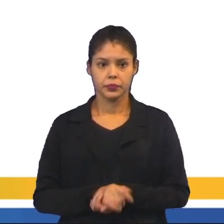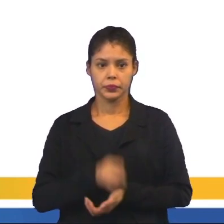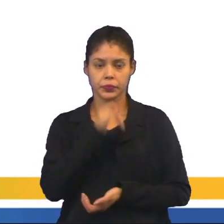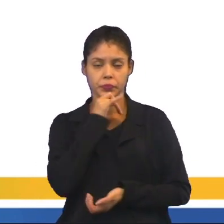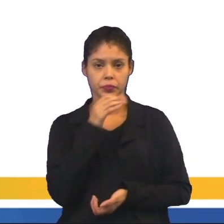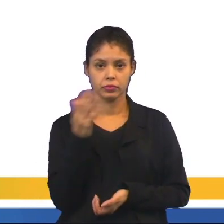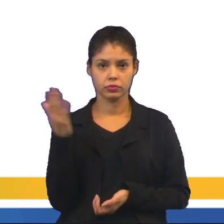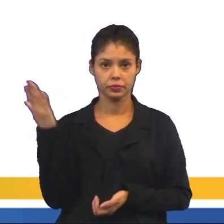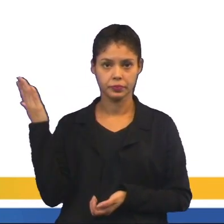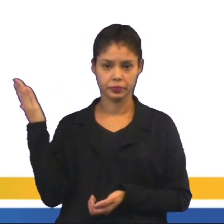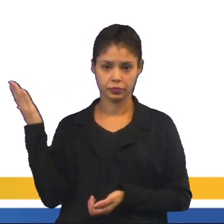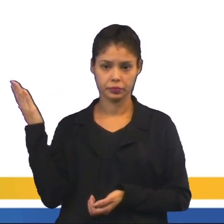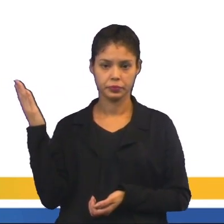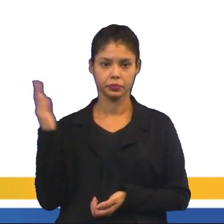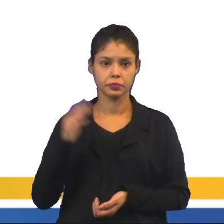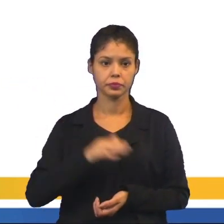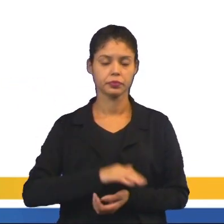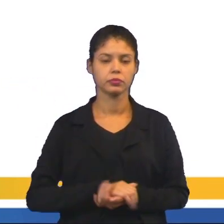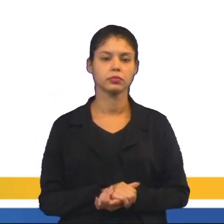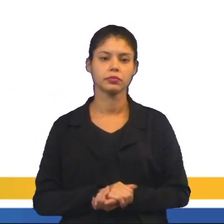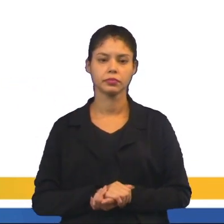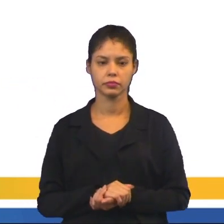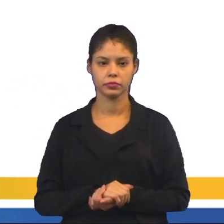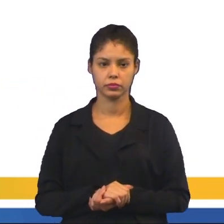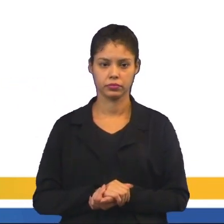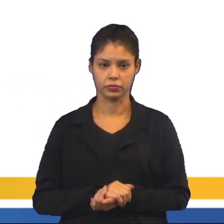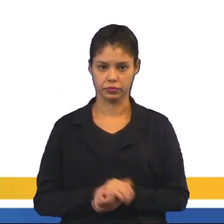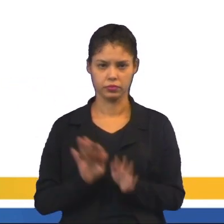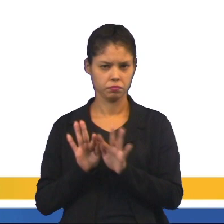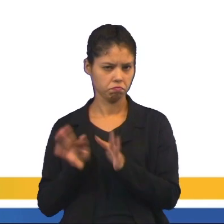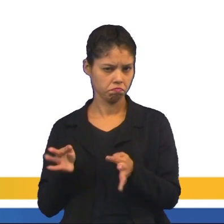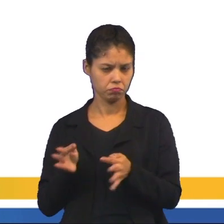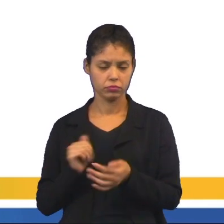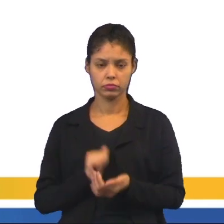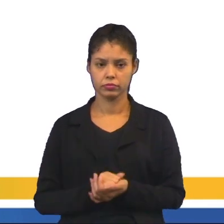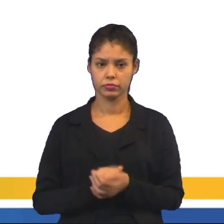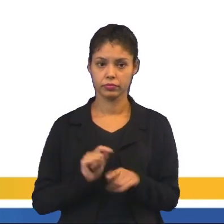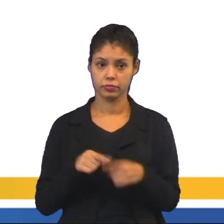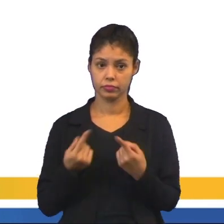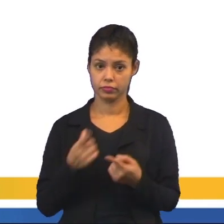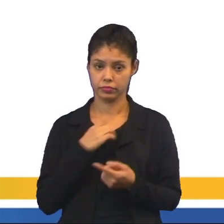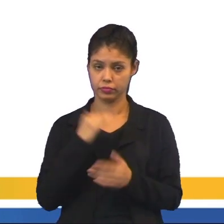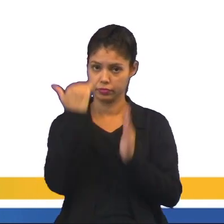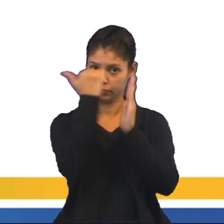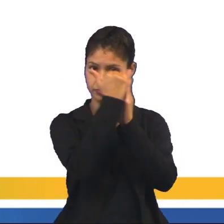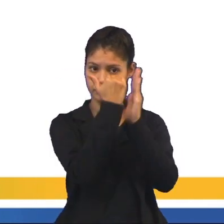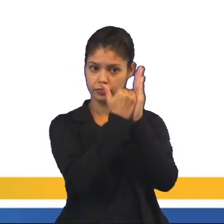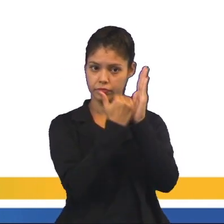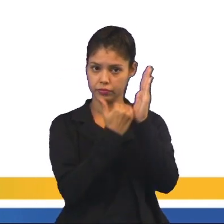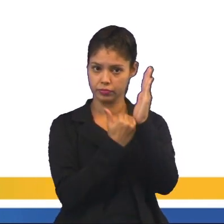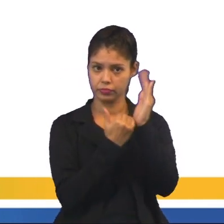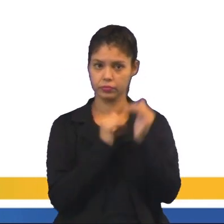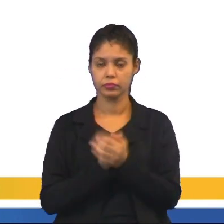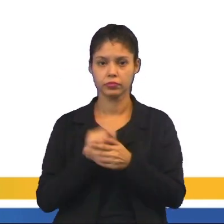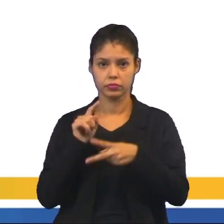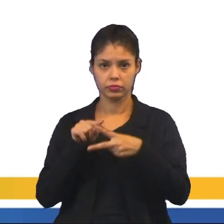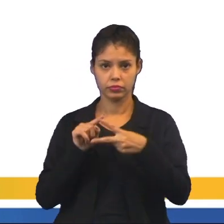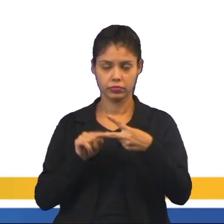Então observe aí esse exemplo. Observe bem como ele é bem simples, porém nós temos aí duas